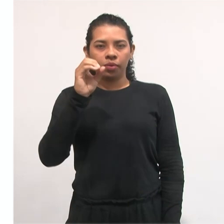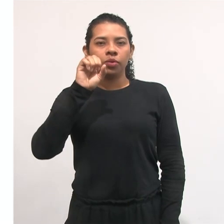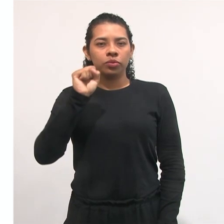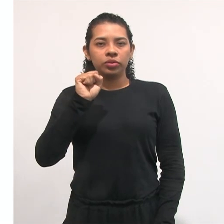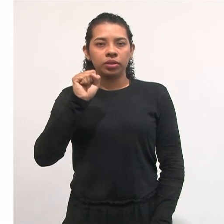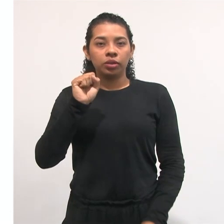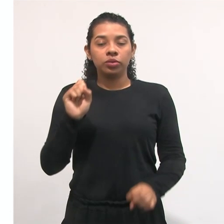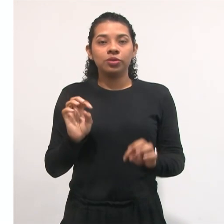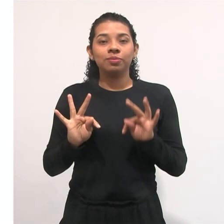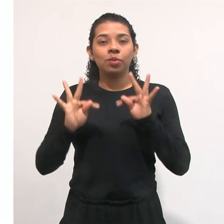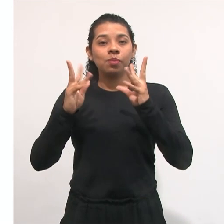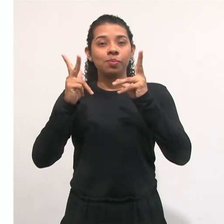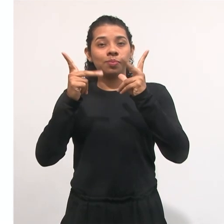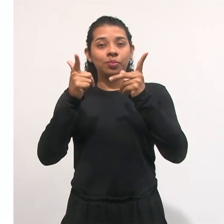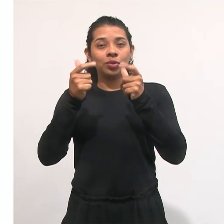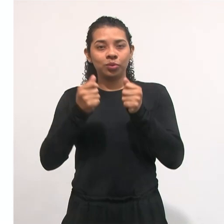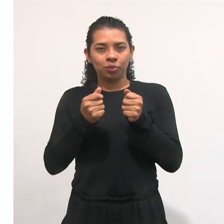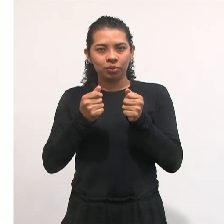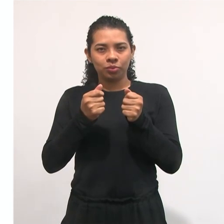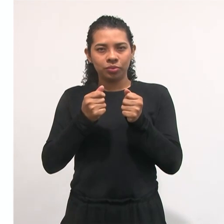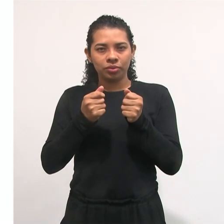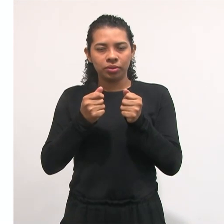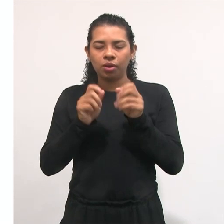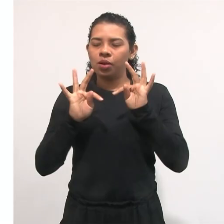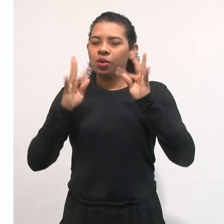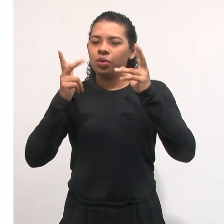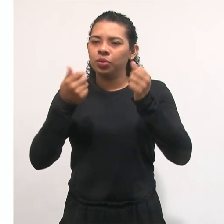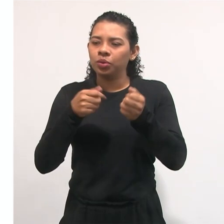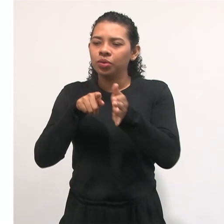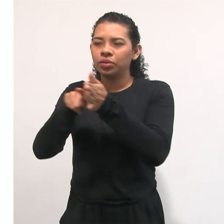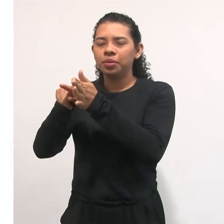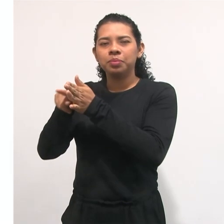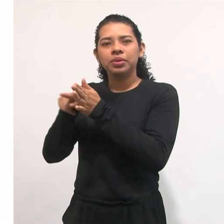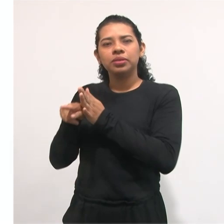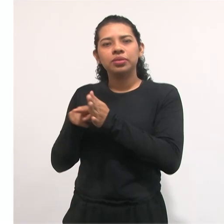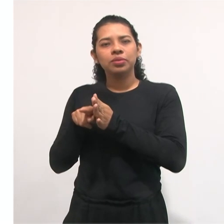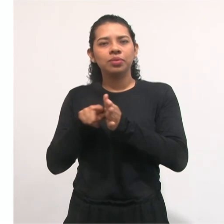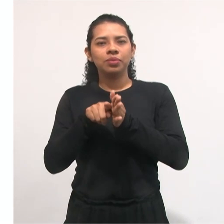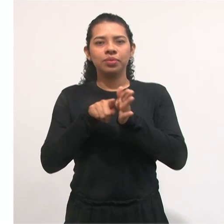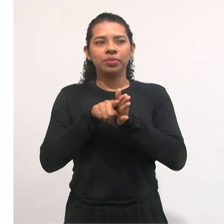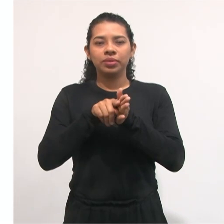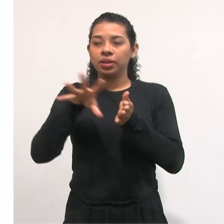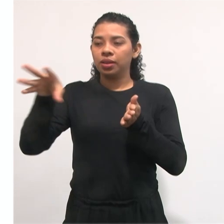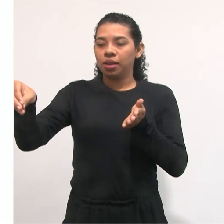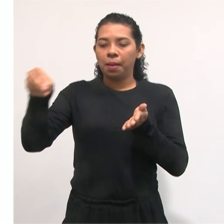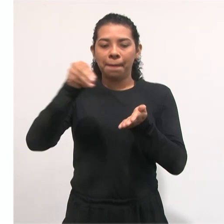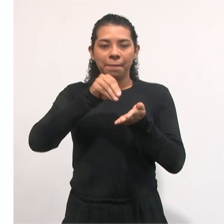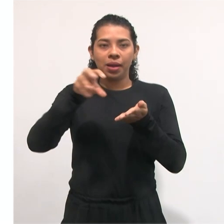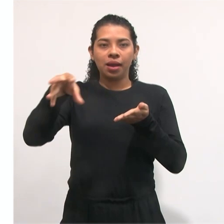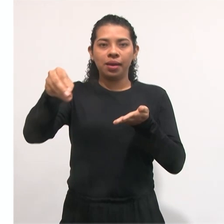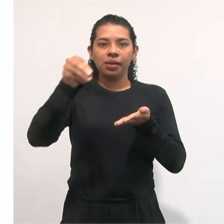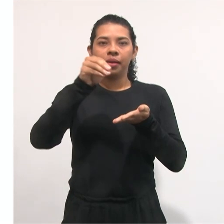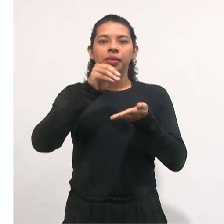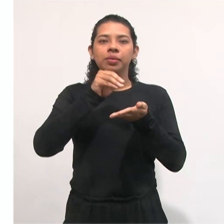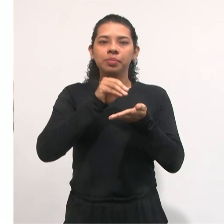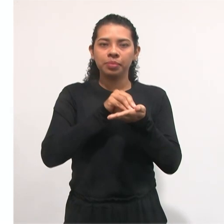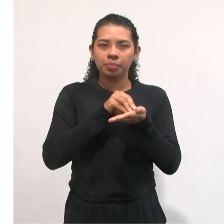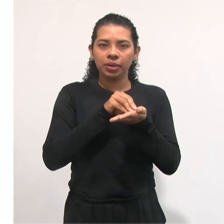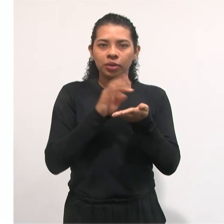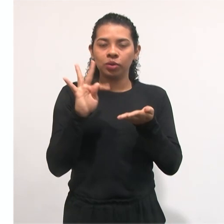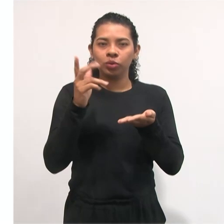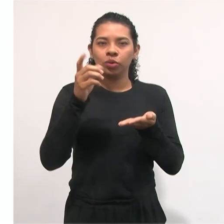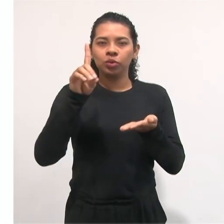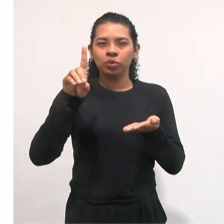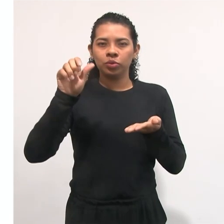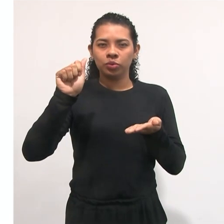os fatos e números coletados, analisados e sintetizados para apresentação e